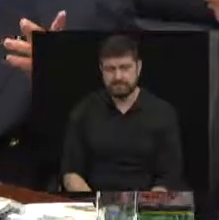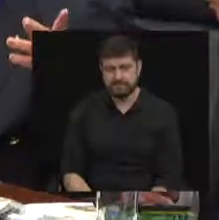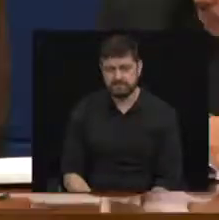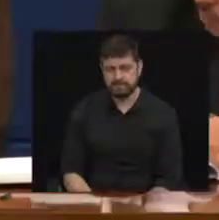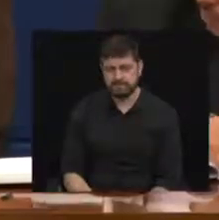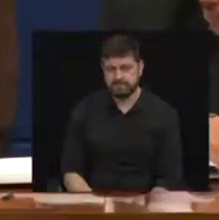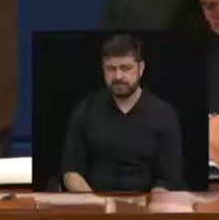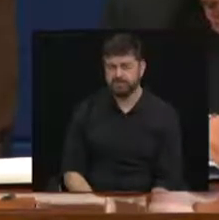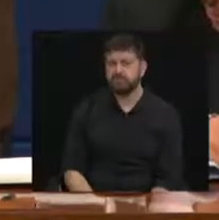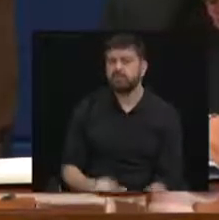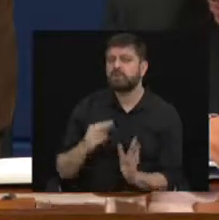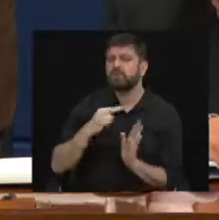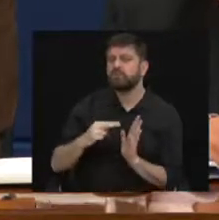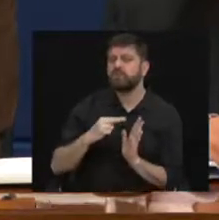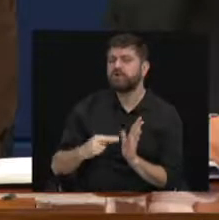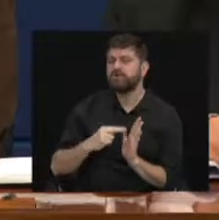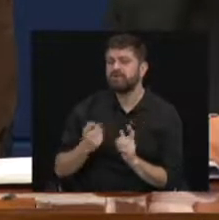Não entendi.